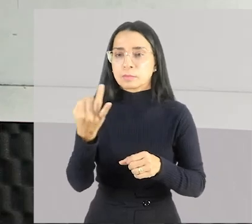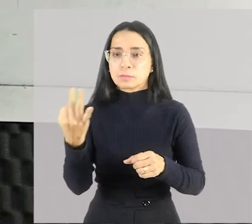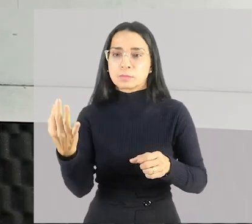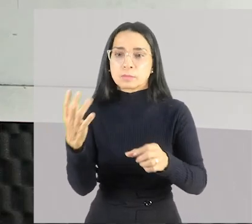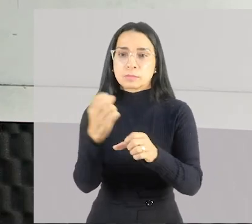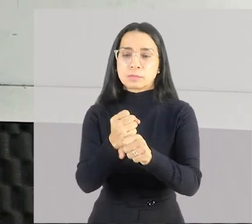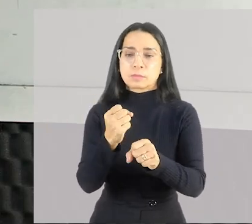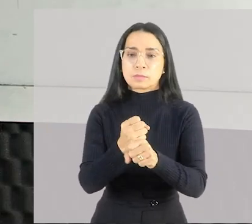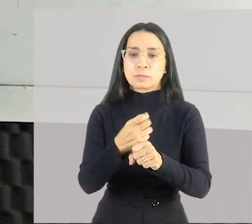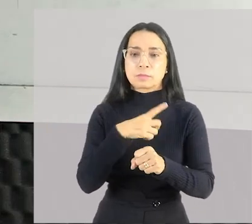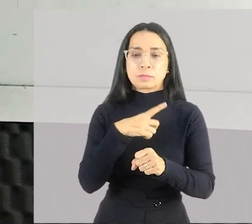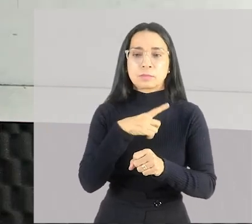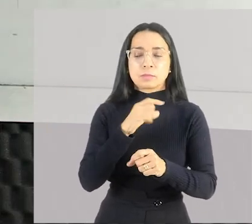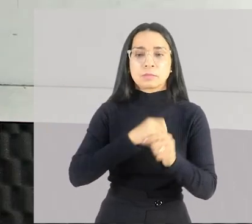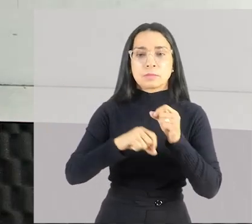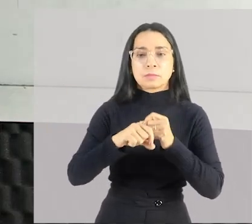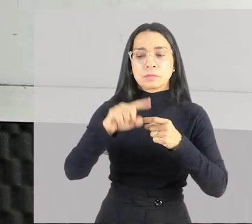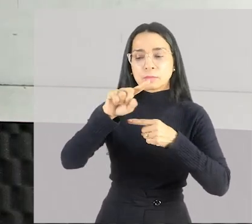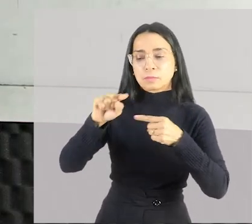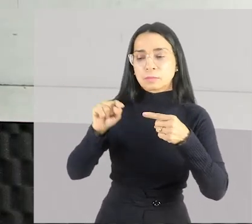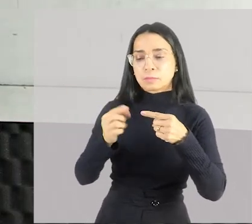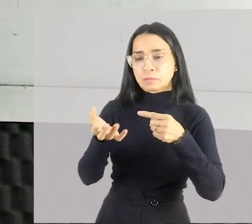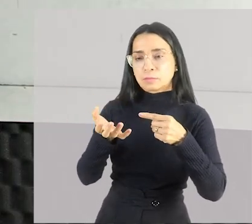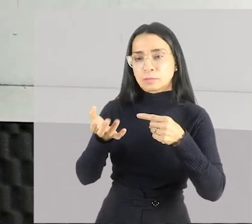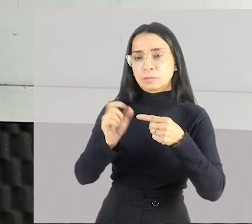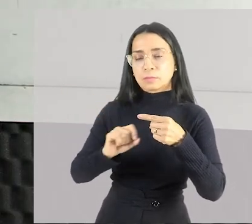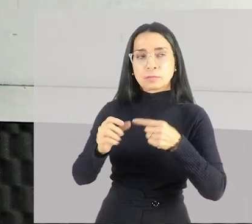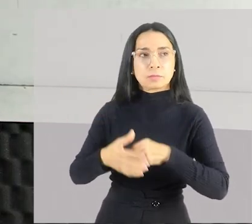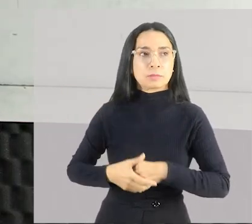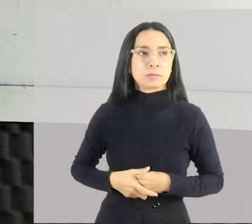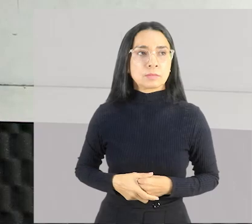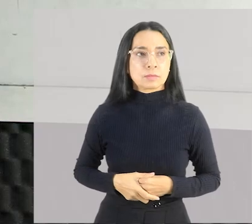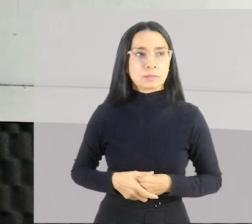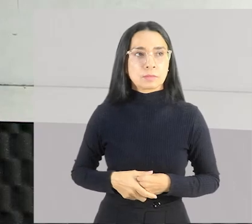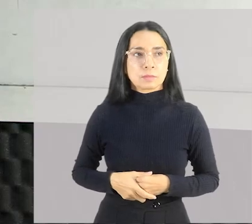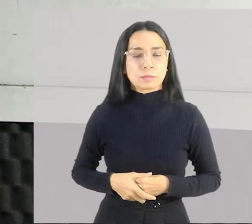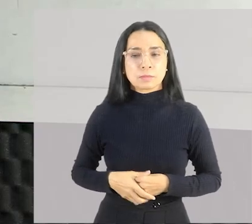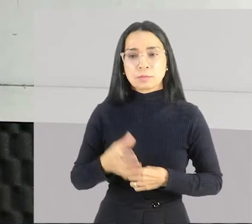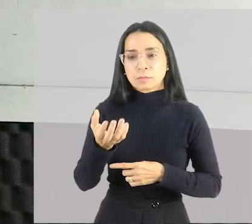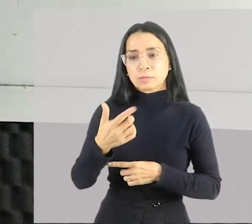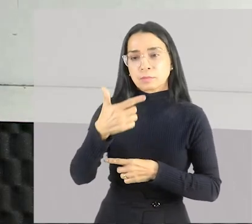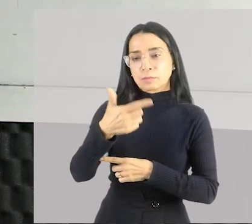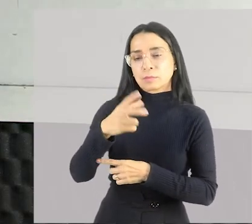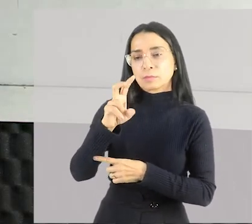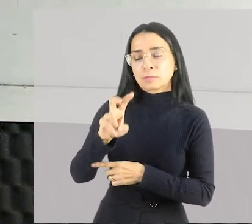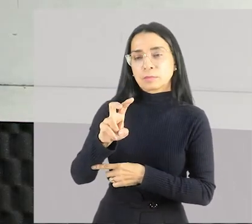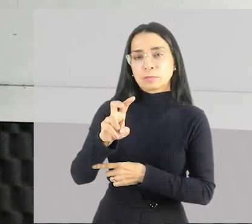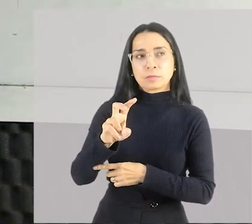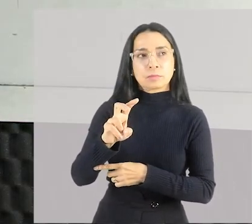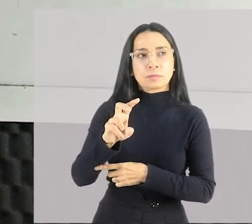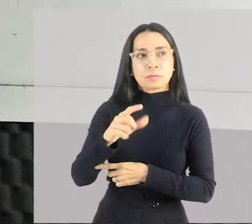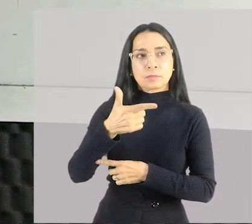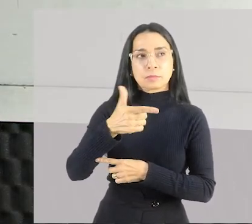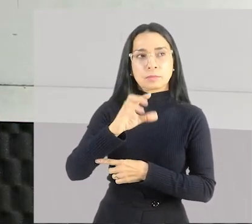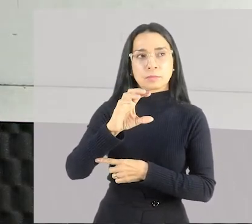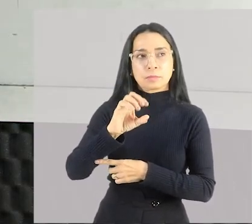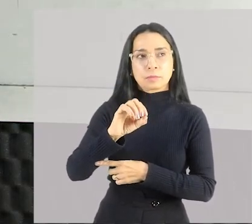eu tenho sobre que eu quero sobre o que eu tenho que eu quero é 25 20